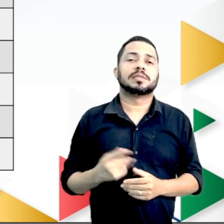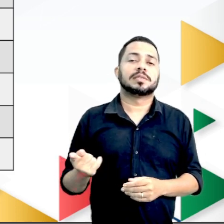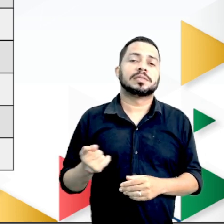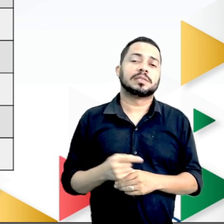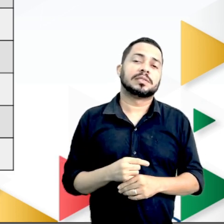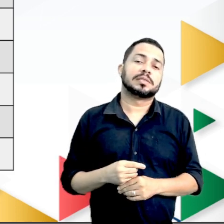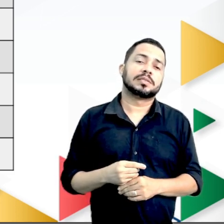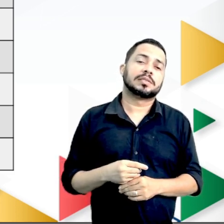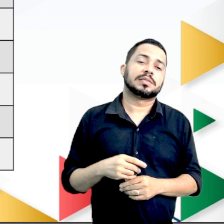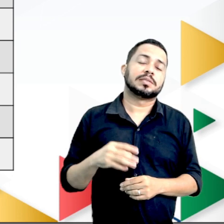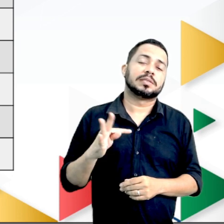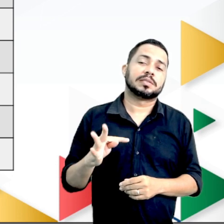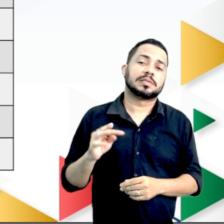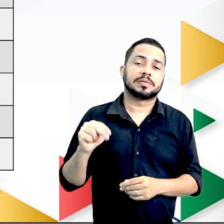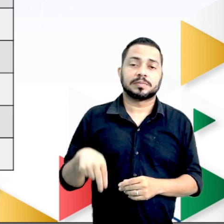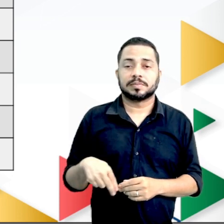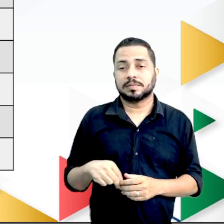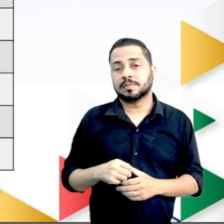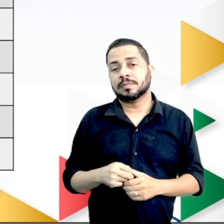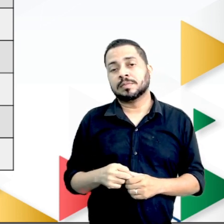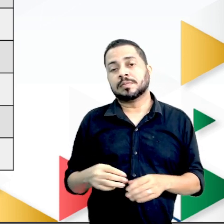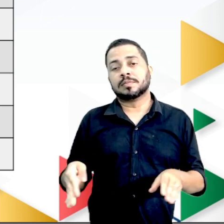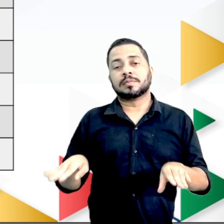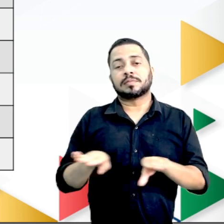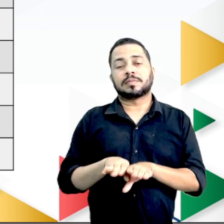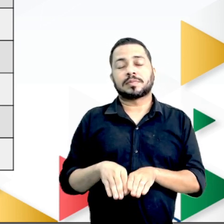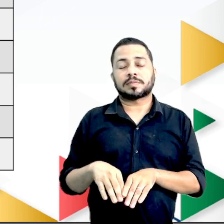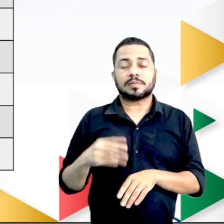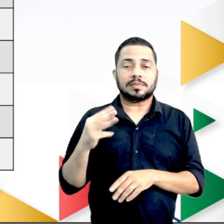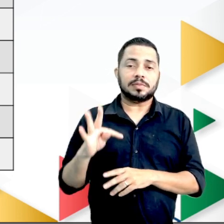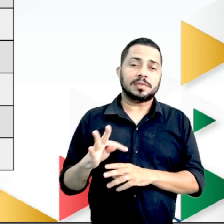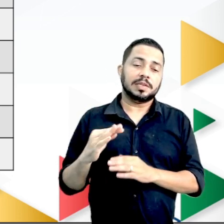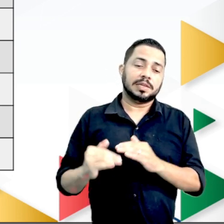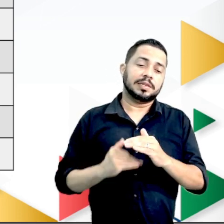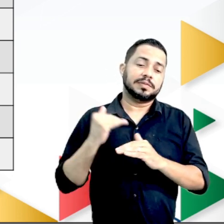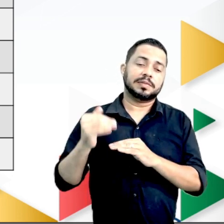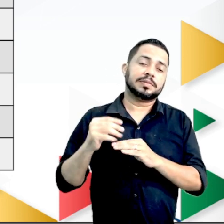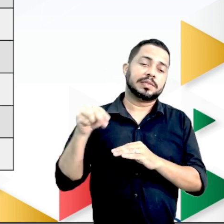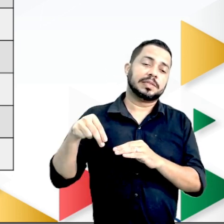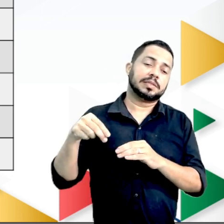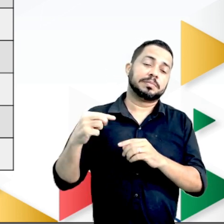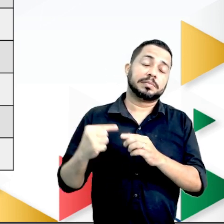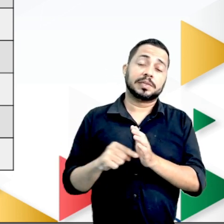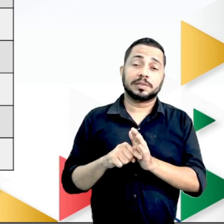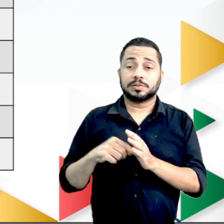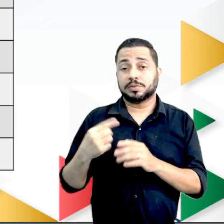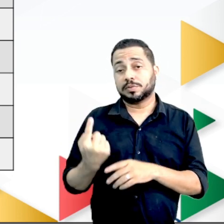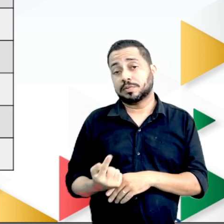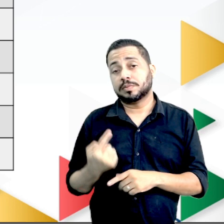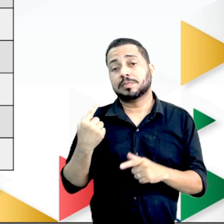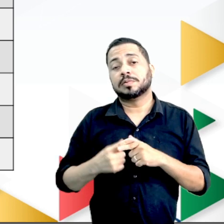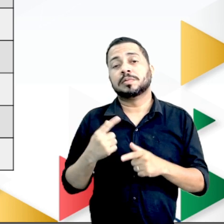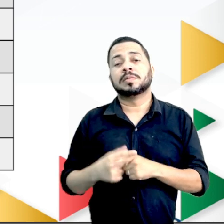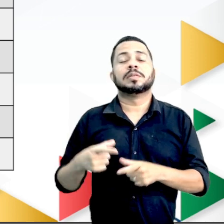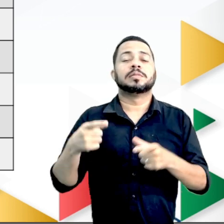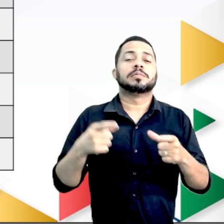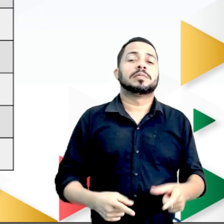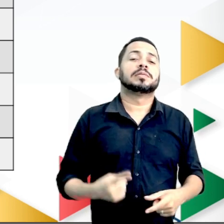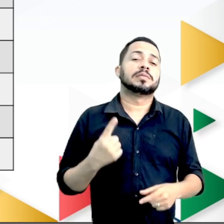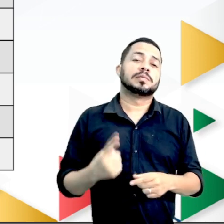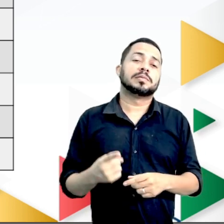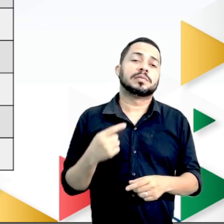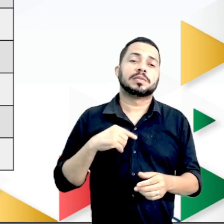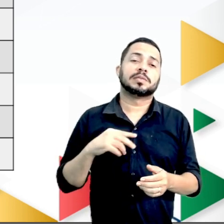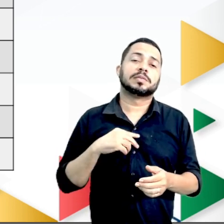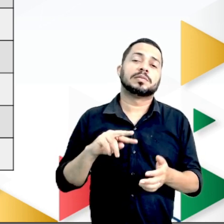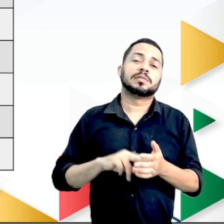seria Tn seria igual a T elevado a N menos 1. Por quê? Porque na posição 1, quando eu